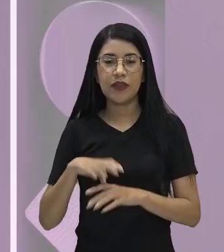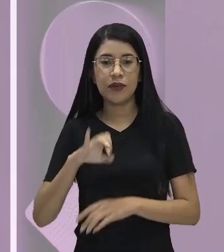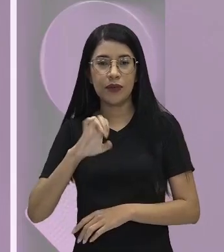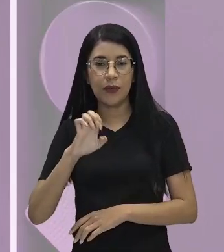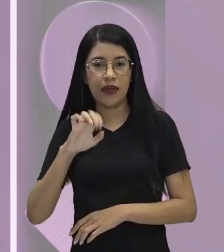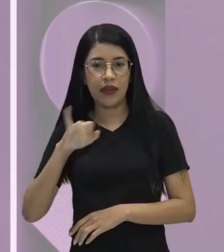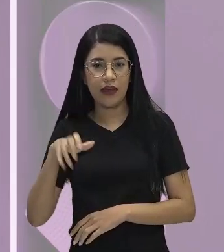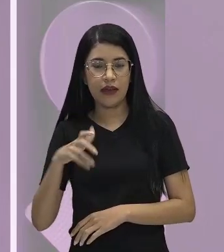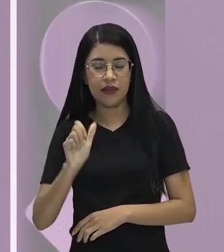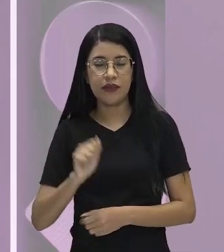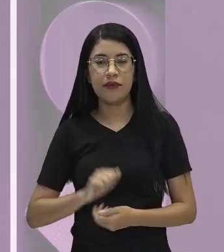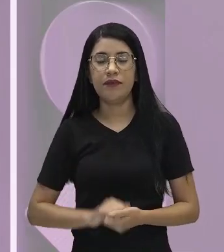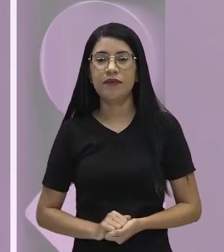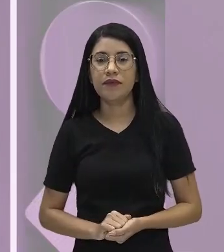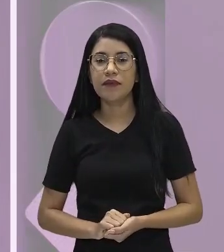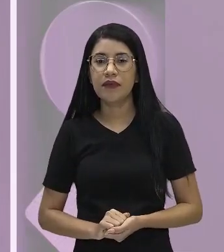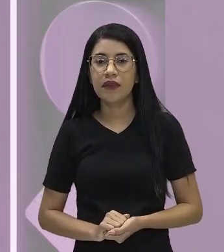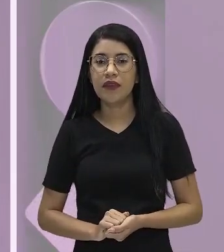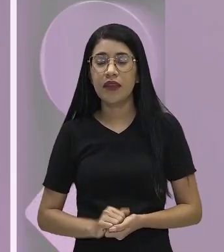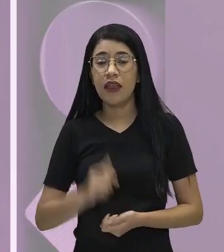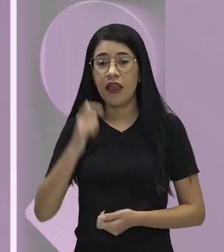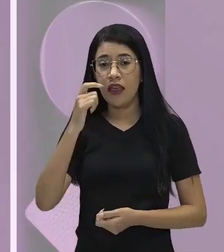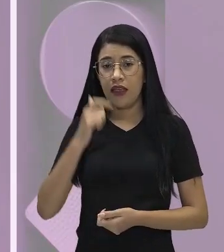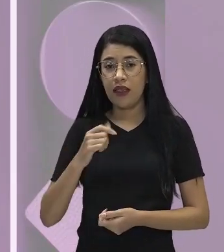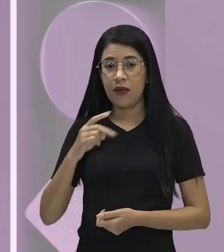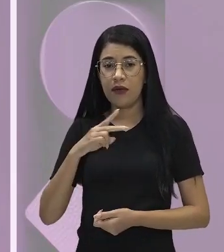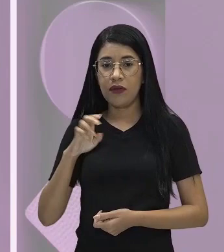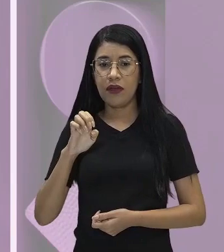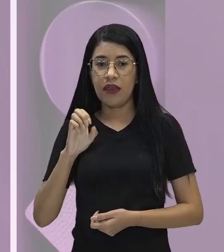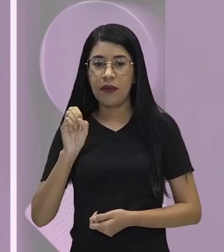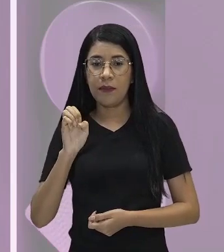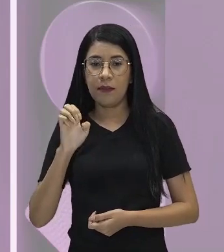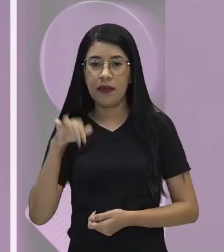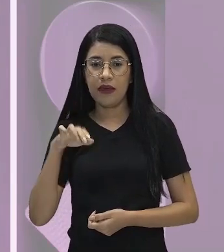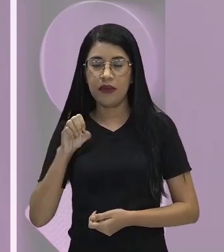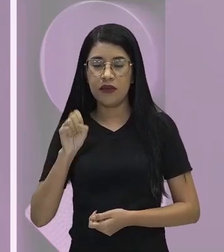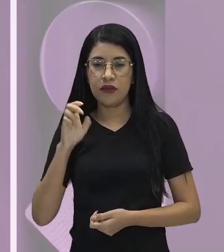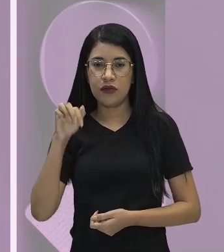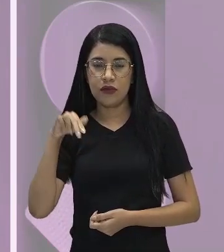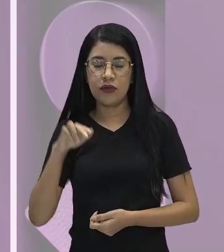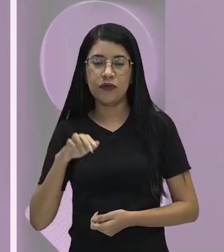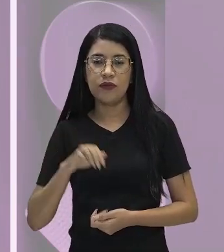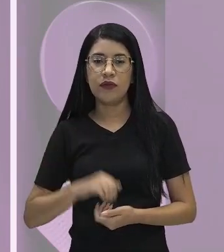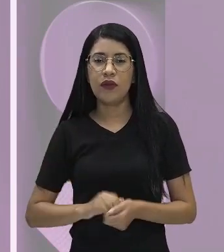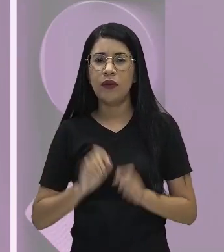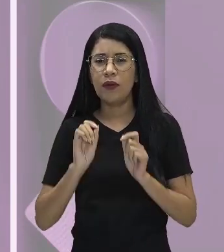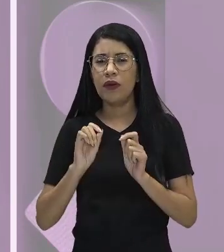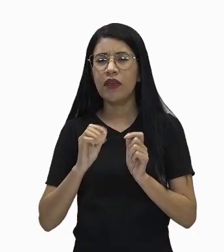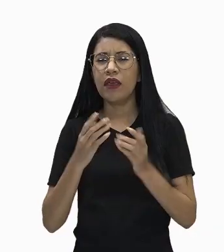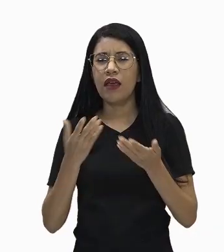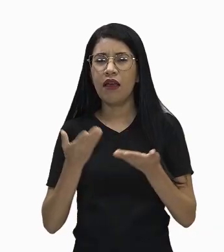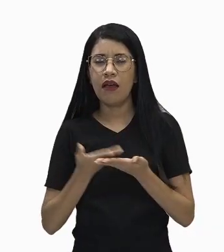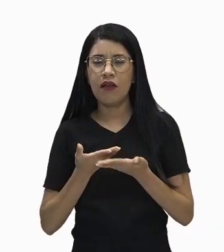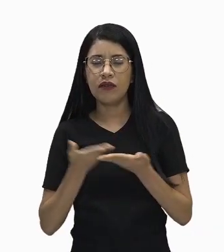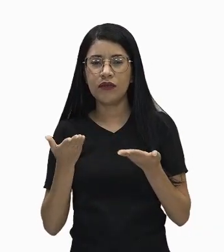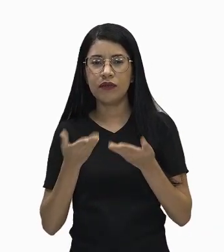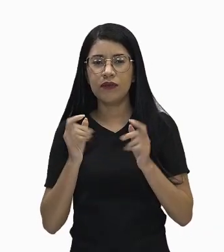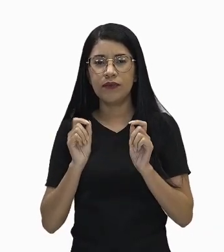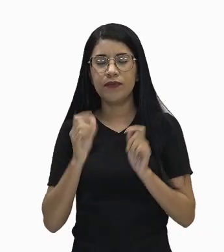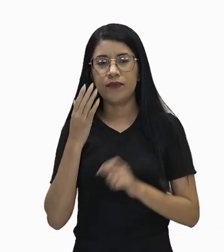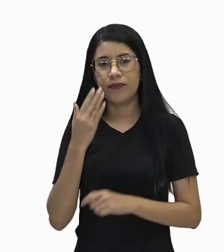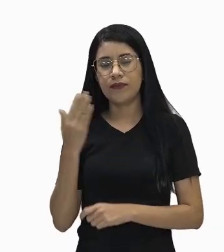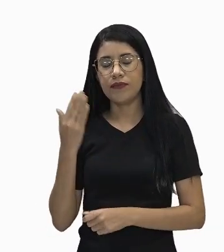Olá, sejam todos bem-vindos a mais uma aula de matemática EJA segunda fase. Aqui quem vos fala é o